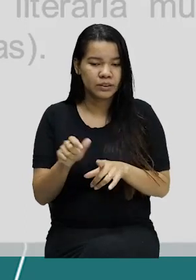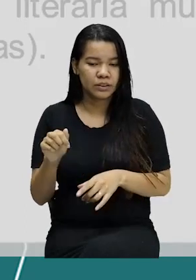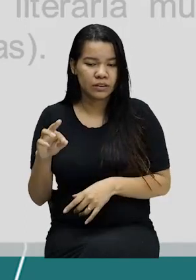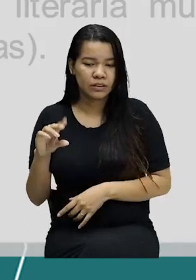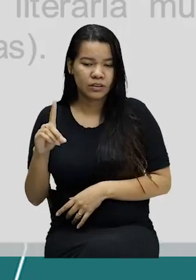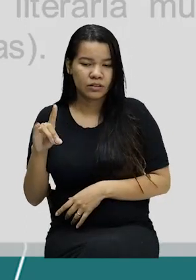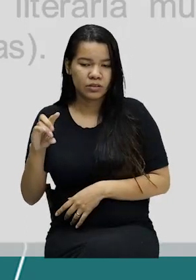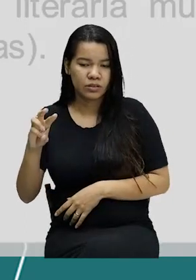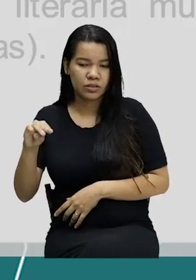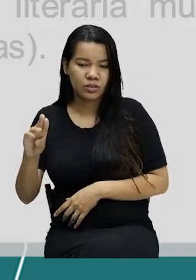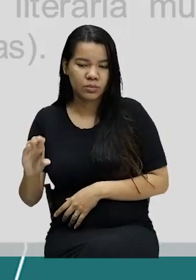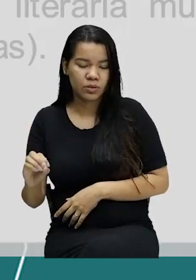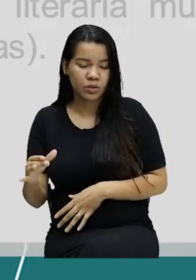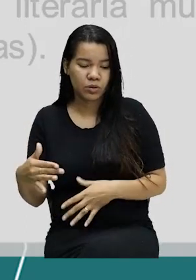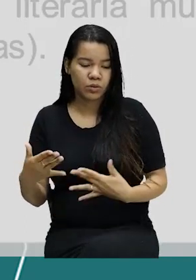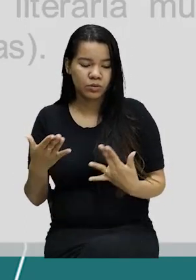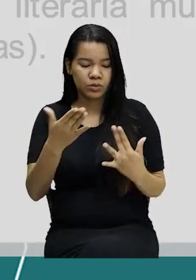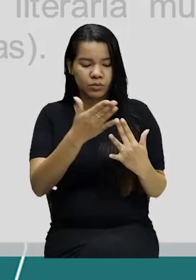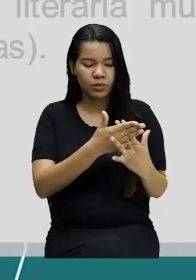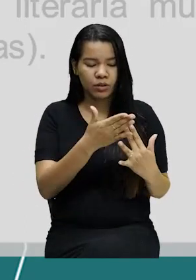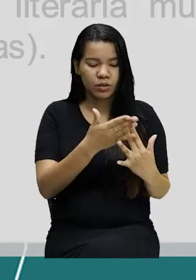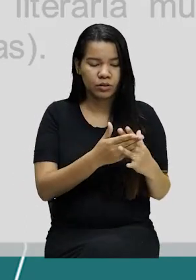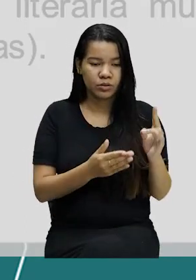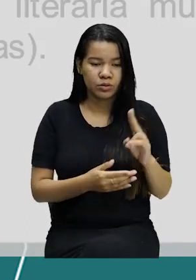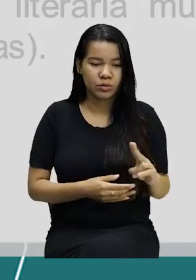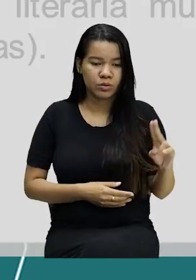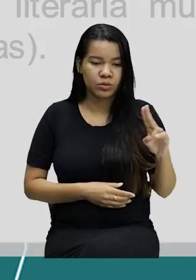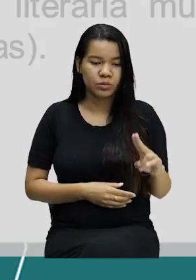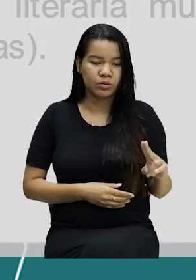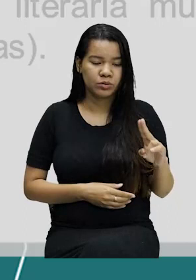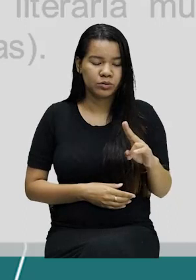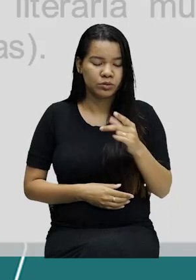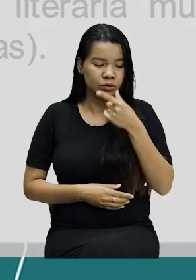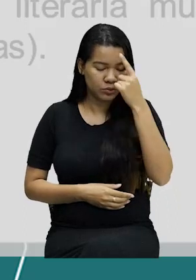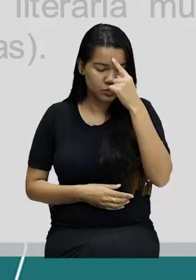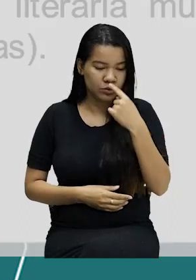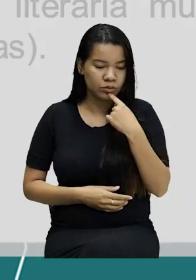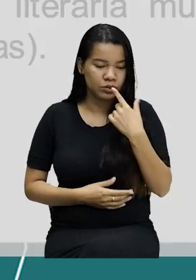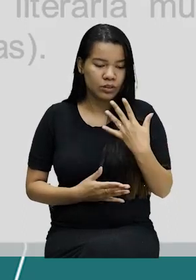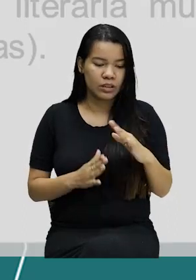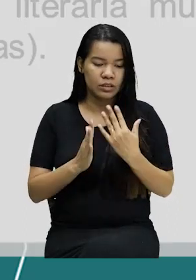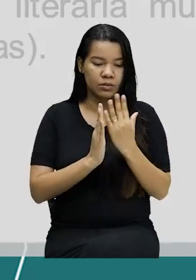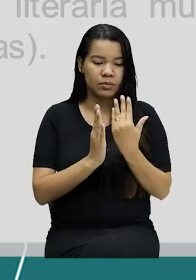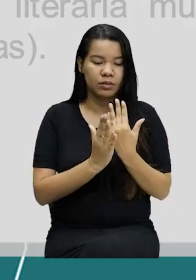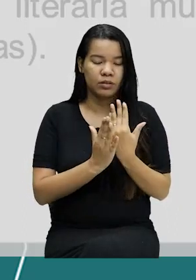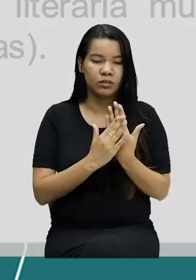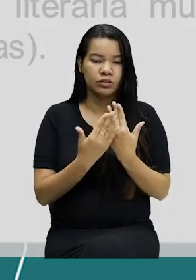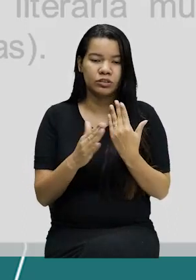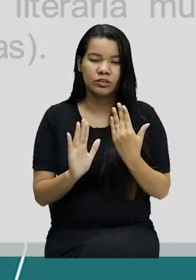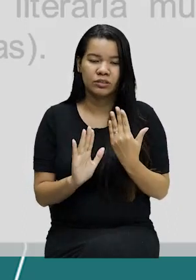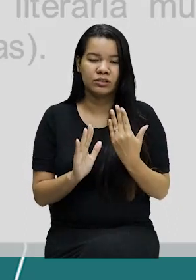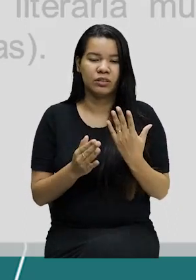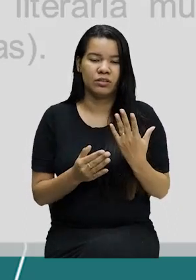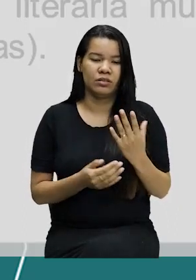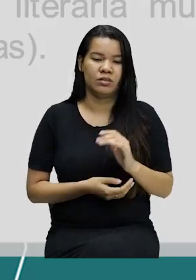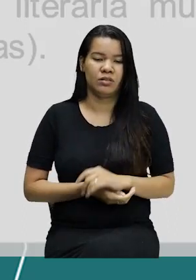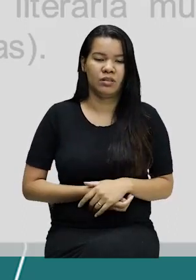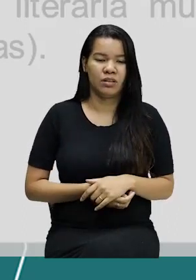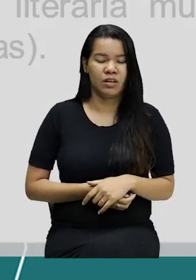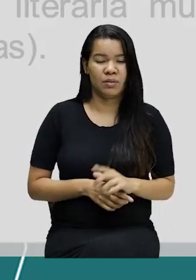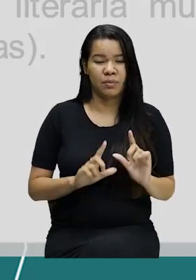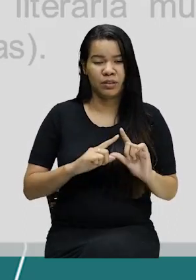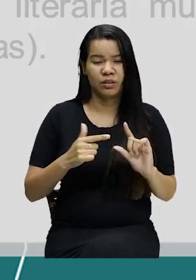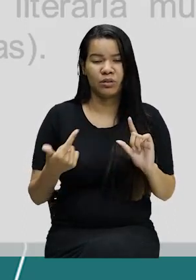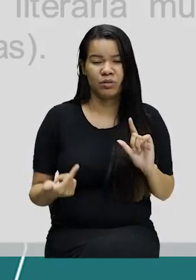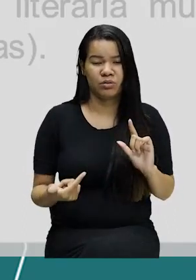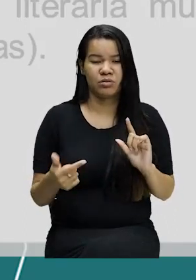no barroco o uso de figuras de linguagem é recorrente, como antítese, a hipérbole e o paradoxo, no arcadismo os